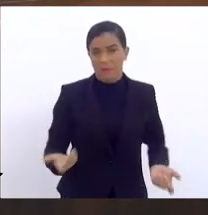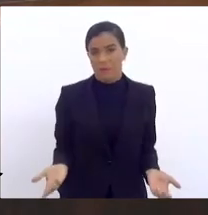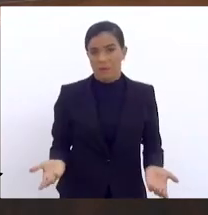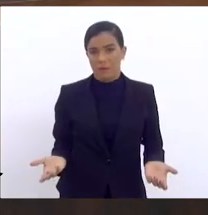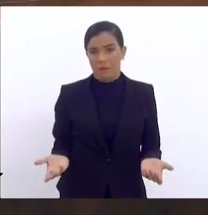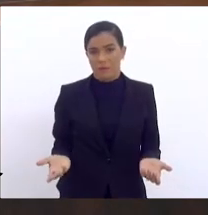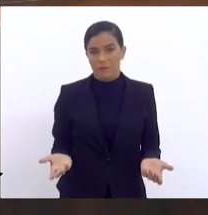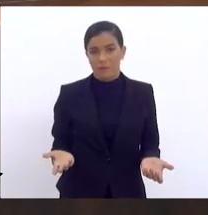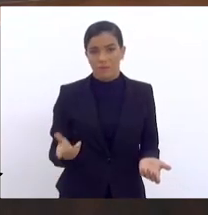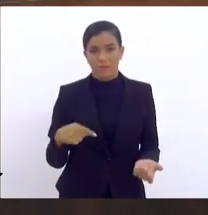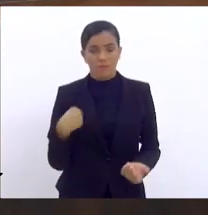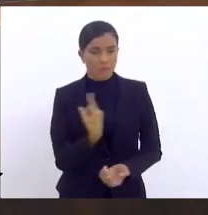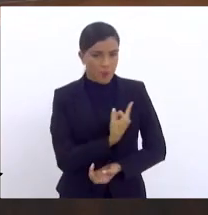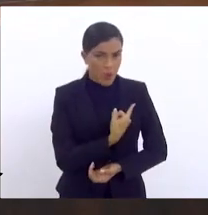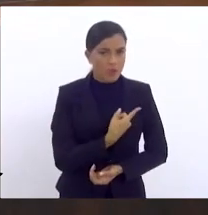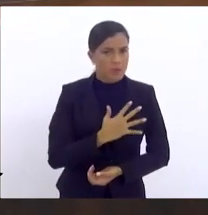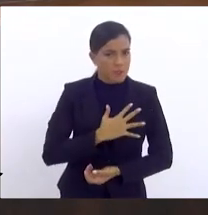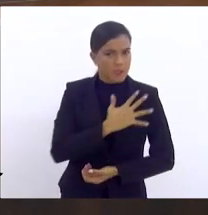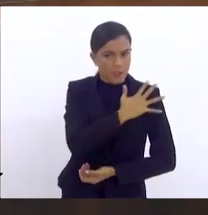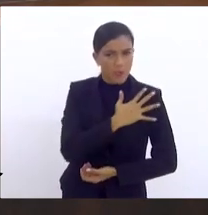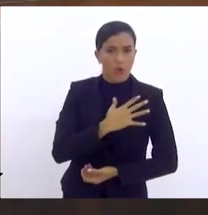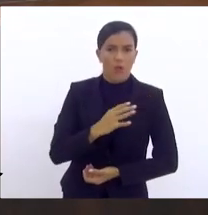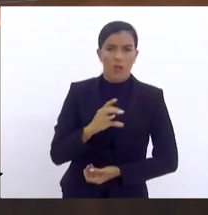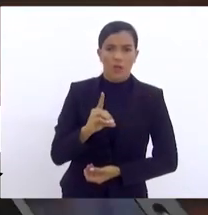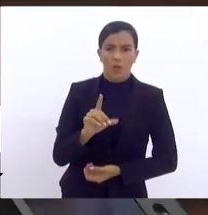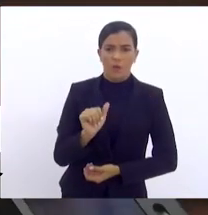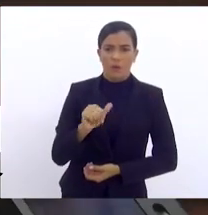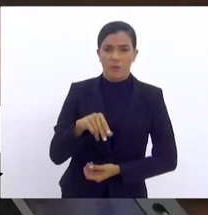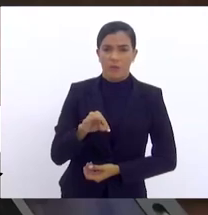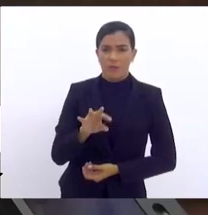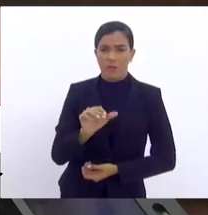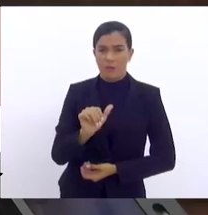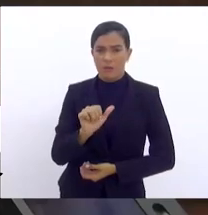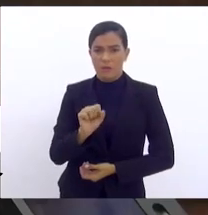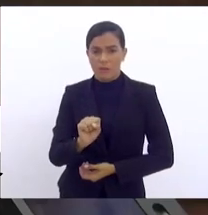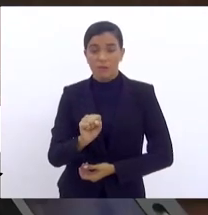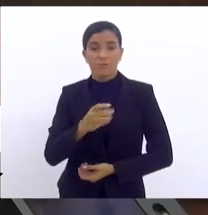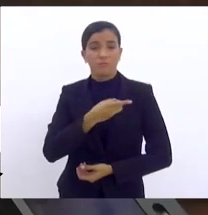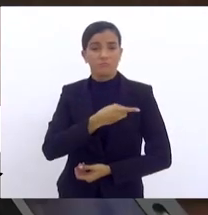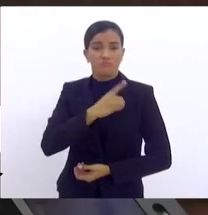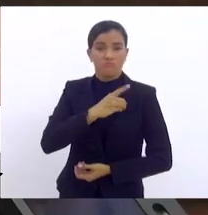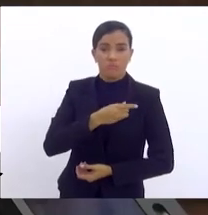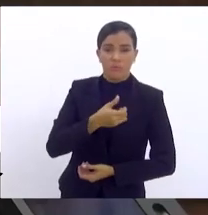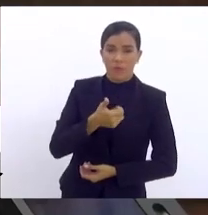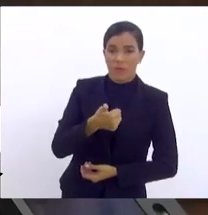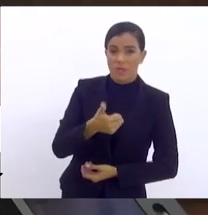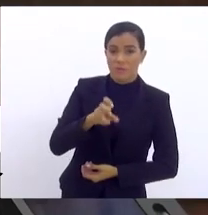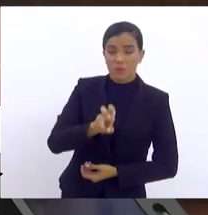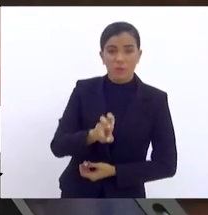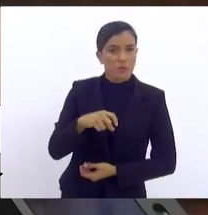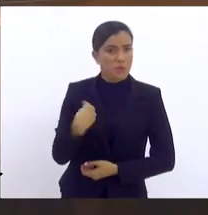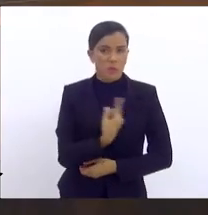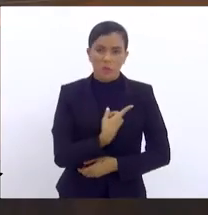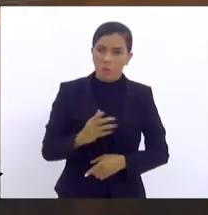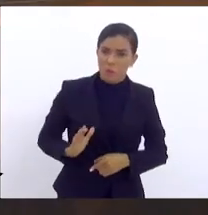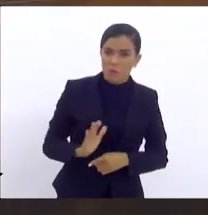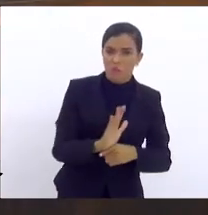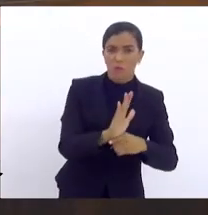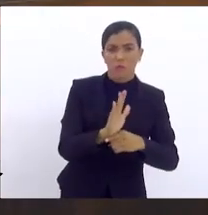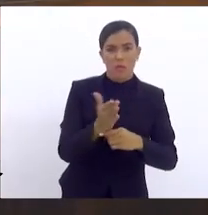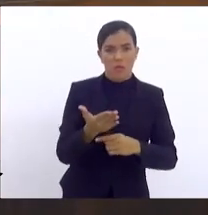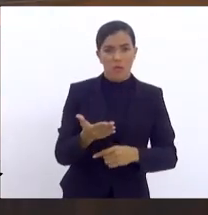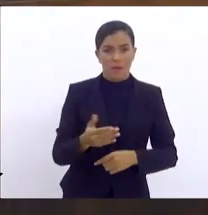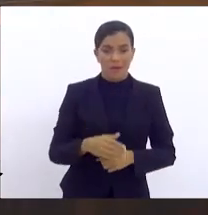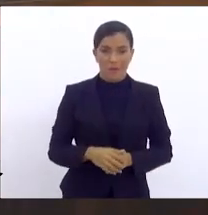então a gente está aqui Coronel Dantas Comandante aqui do décimo quinto a gente está aqui para ajudar nós temos aqui para ouvir as demandas do